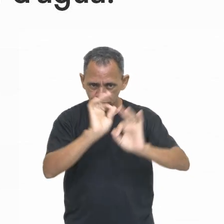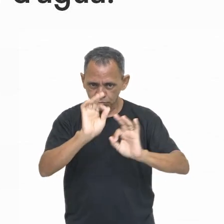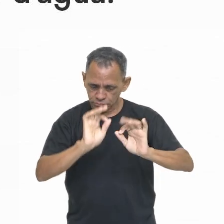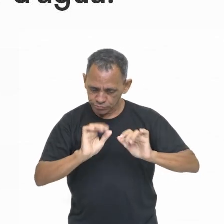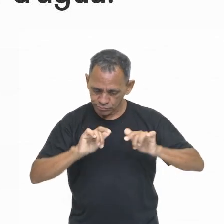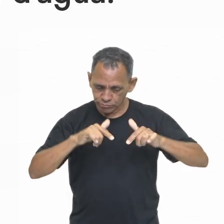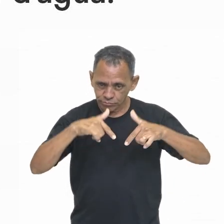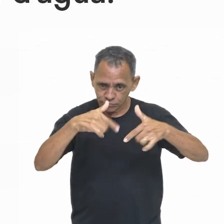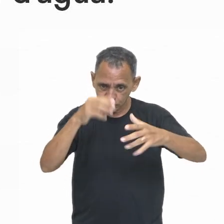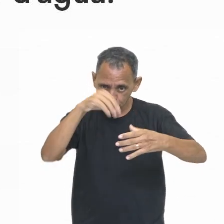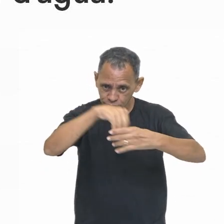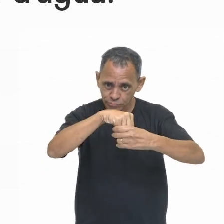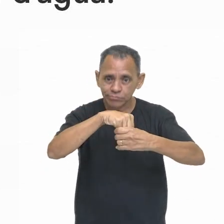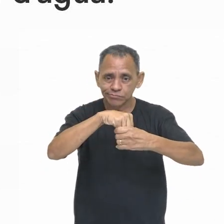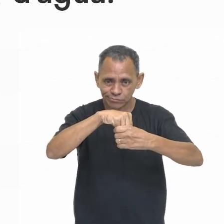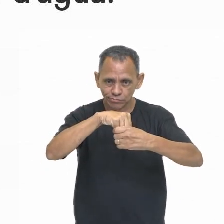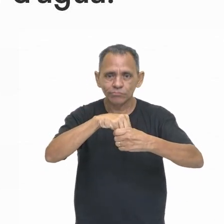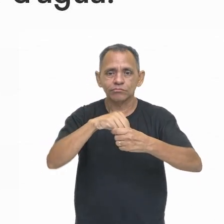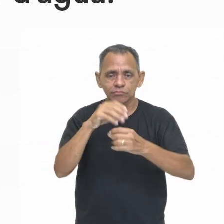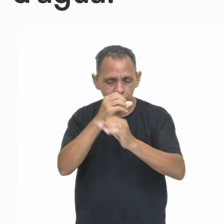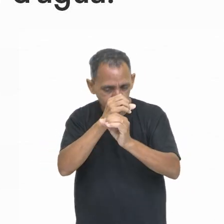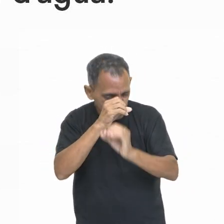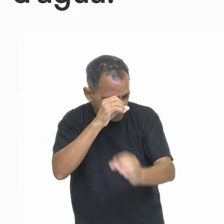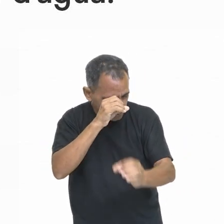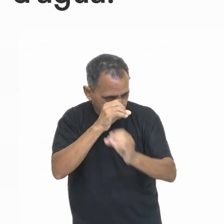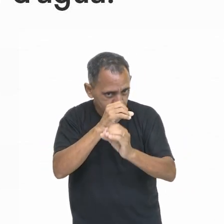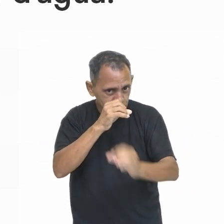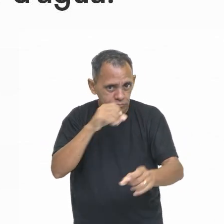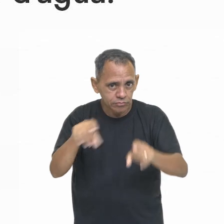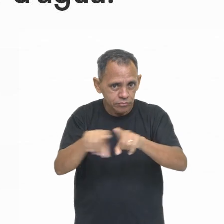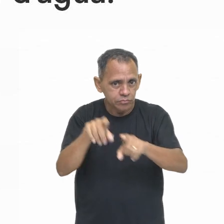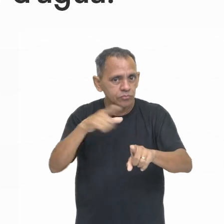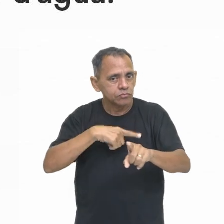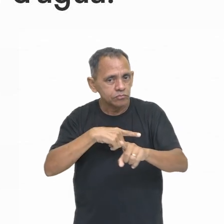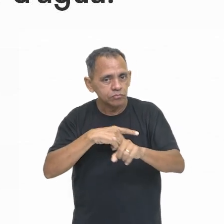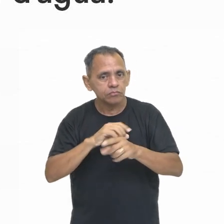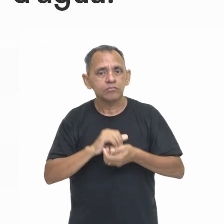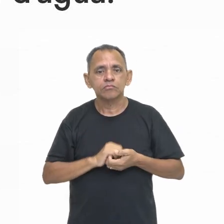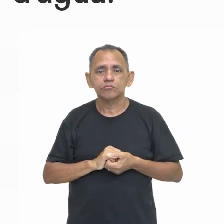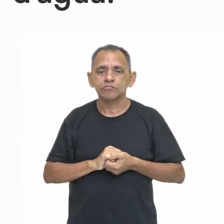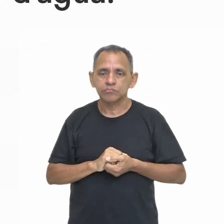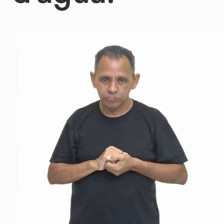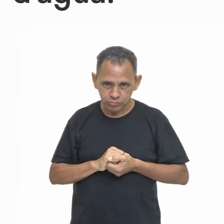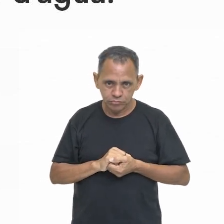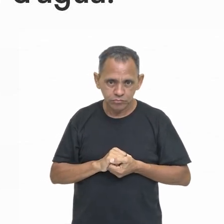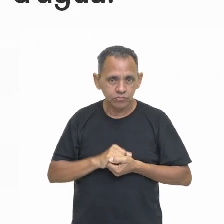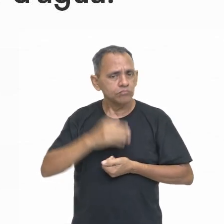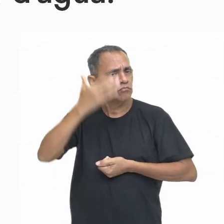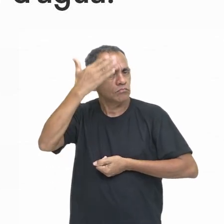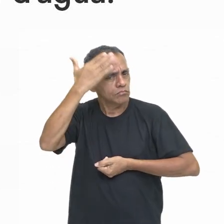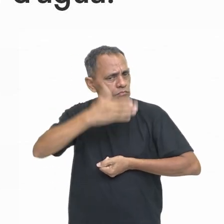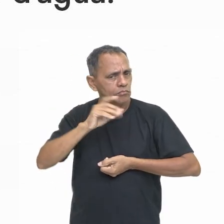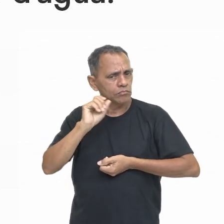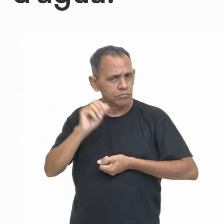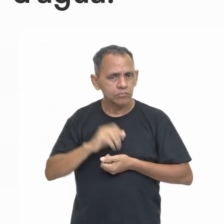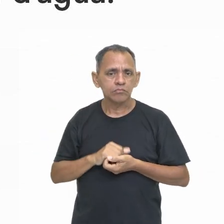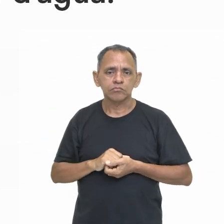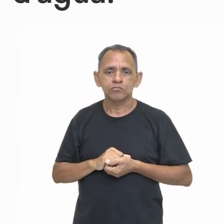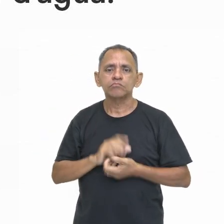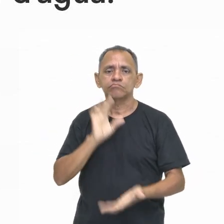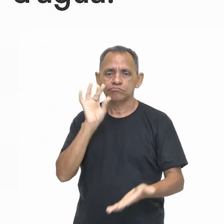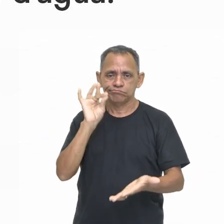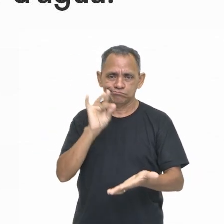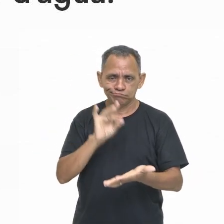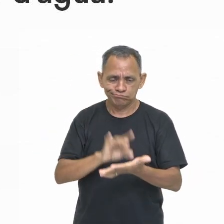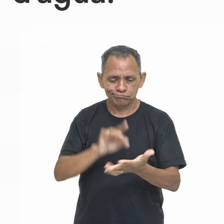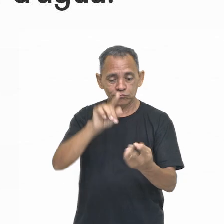do laboratório. E eles obtiveram resultados com sucesso, né? Confirmando aí o que o